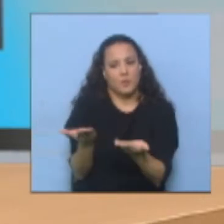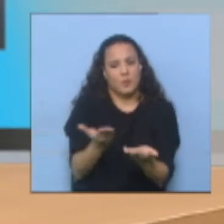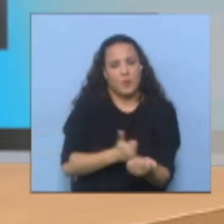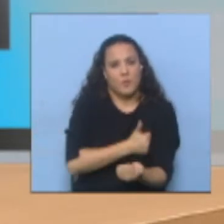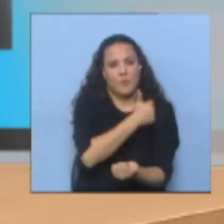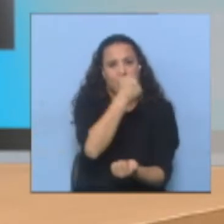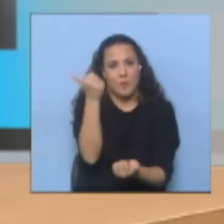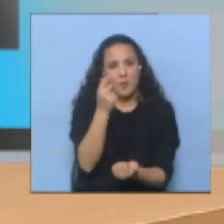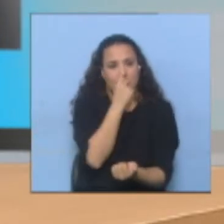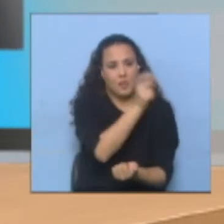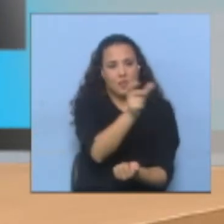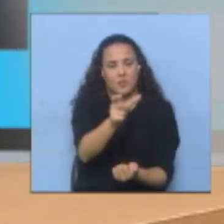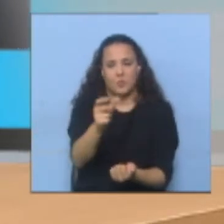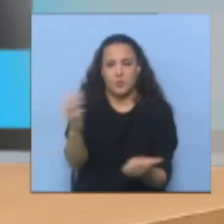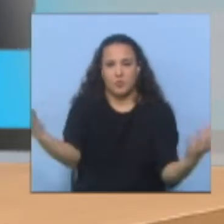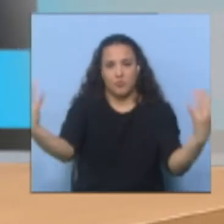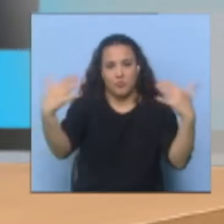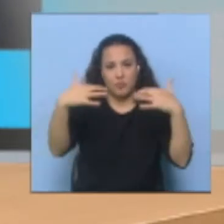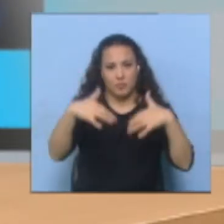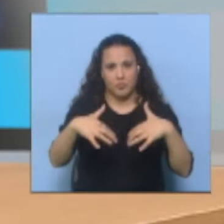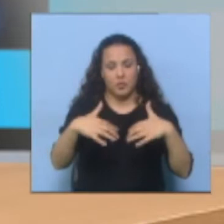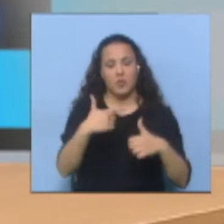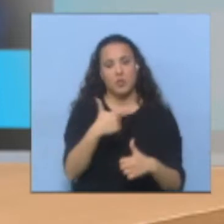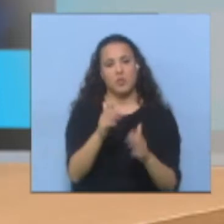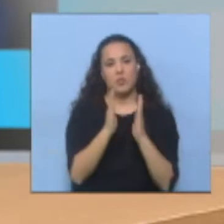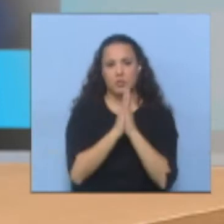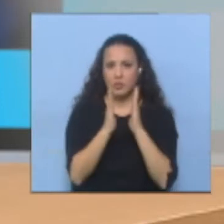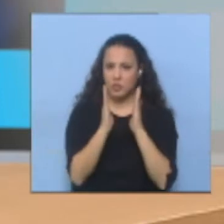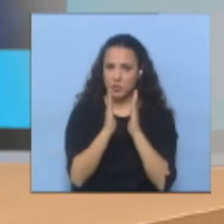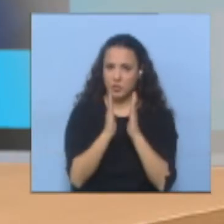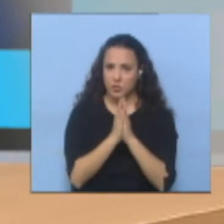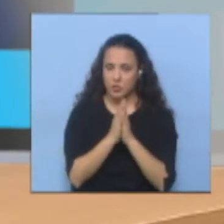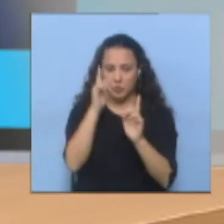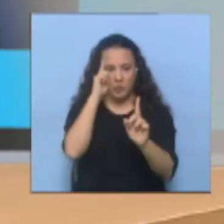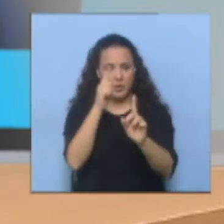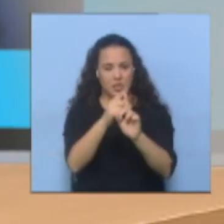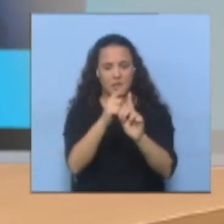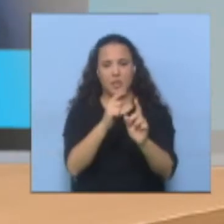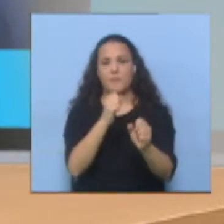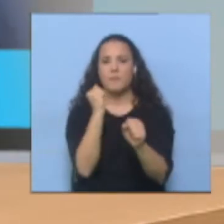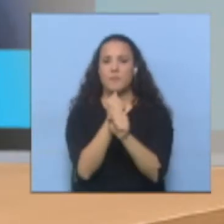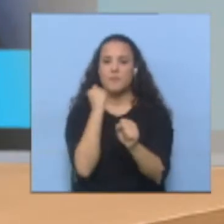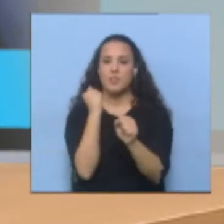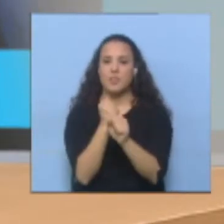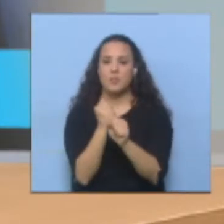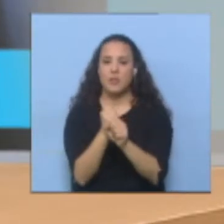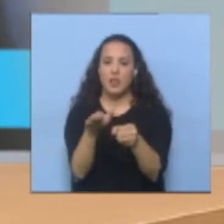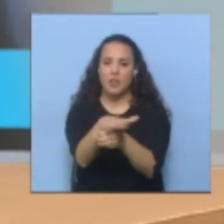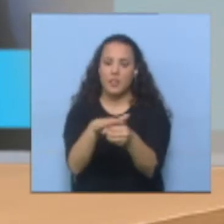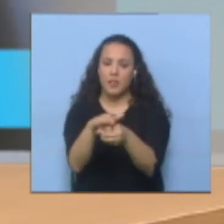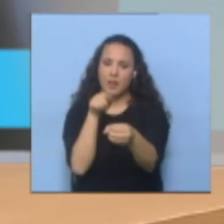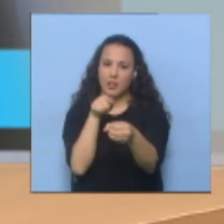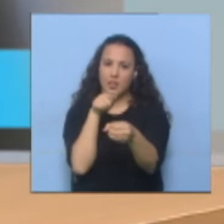nos visita. E, portanto, o turismo religioso para nós é trabalhado nesta diversidade e nesta amplitude